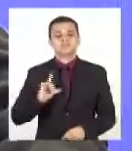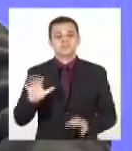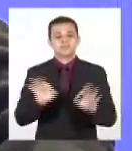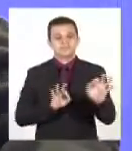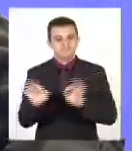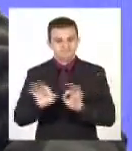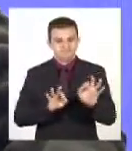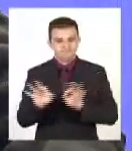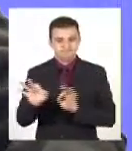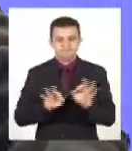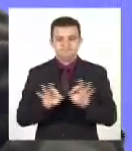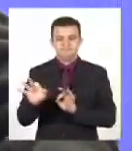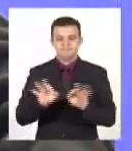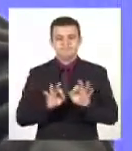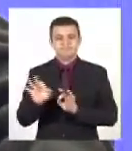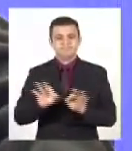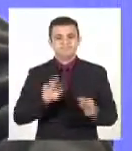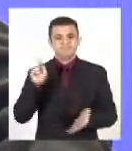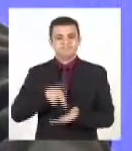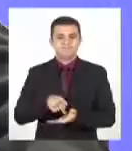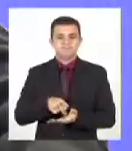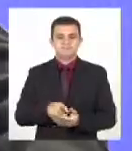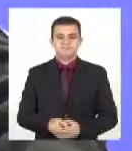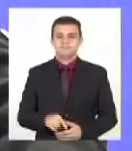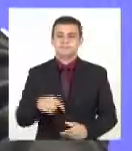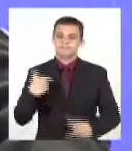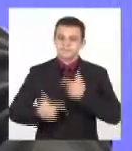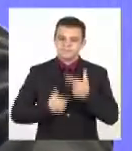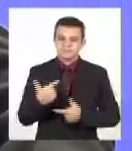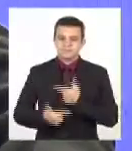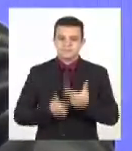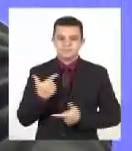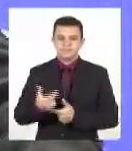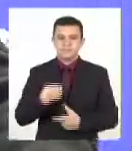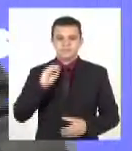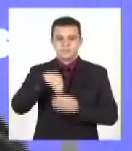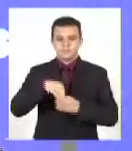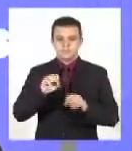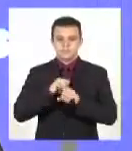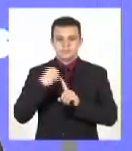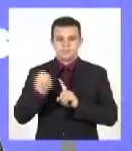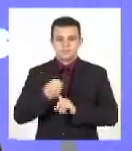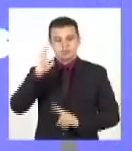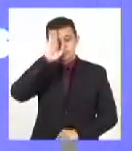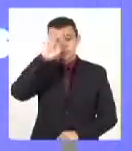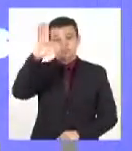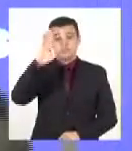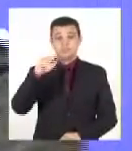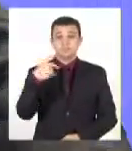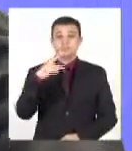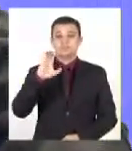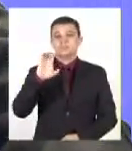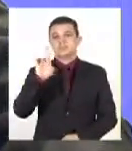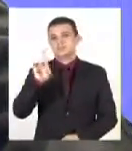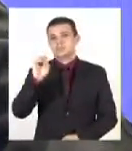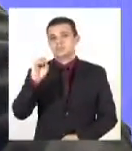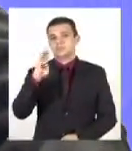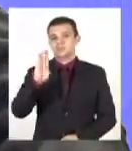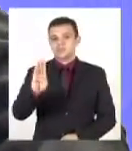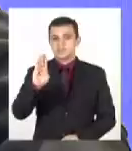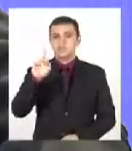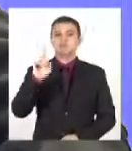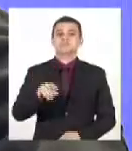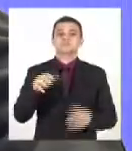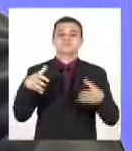uma organização viva e presente na sociedade. Sobretudo o PCdoB, que é um partido histórico com mais